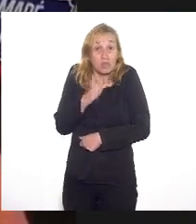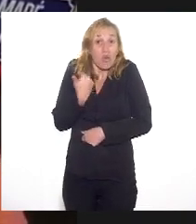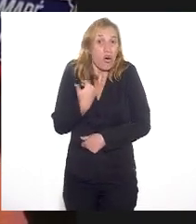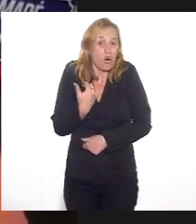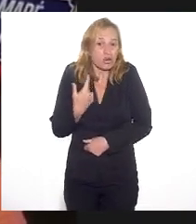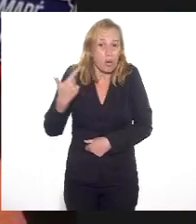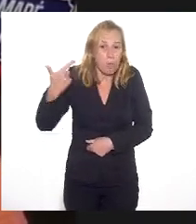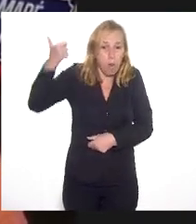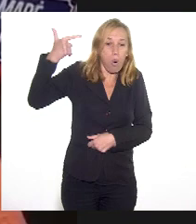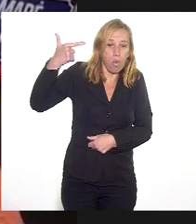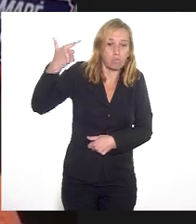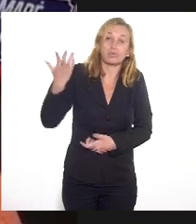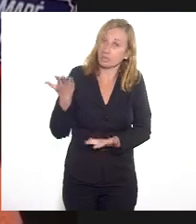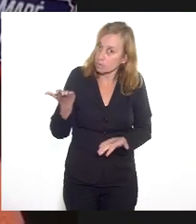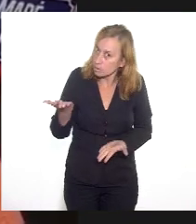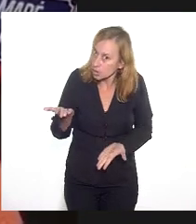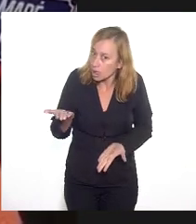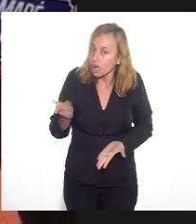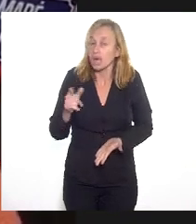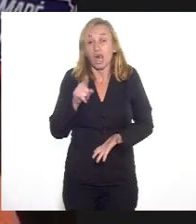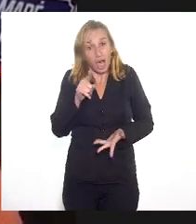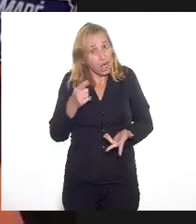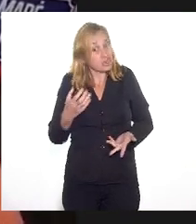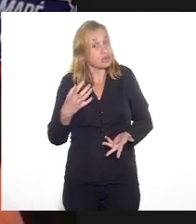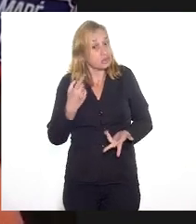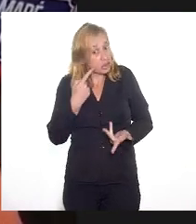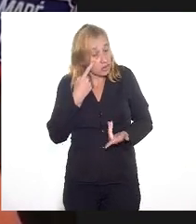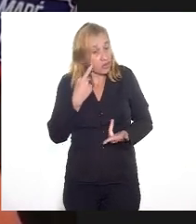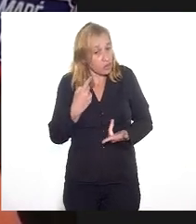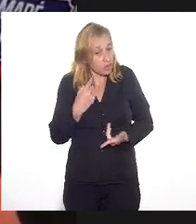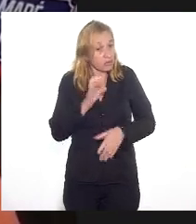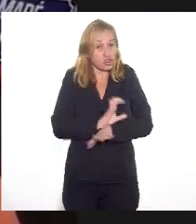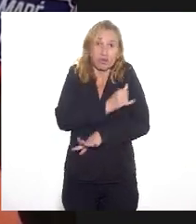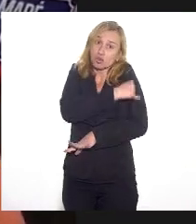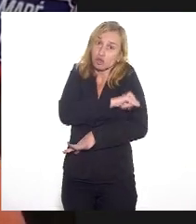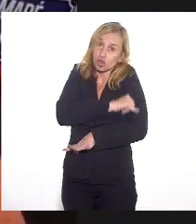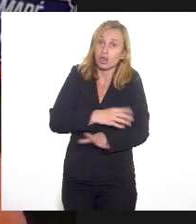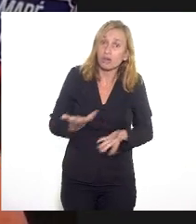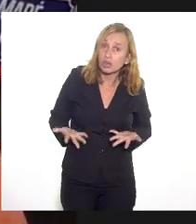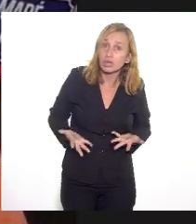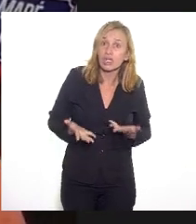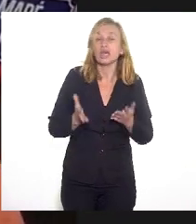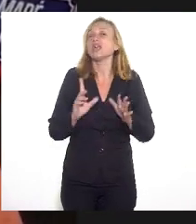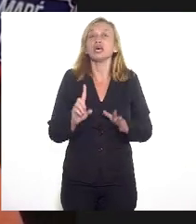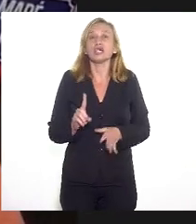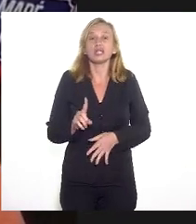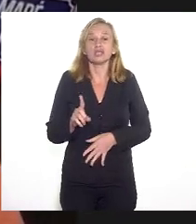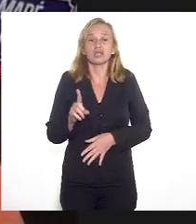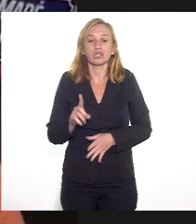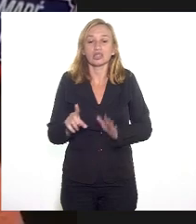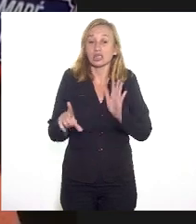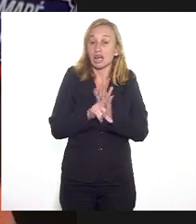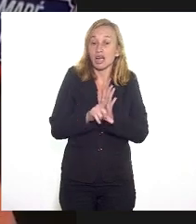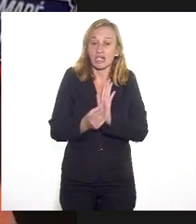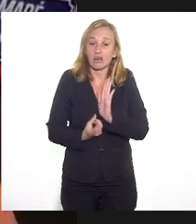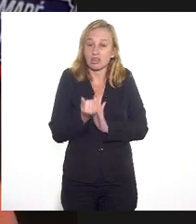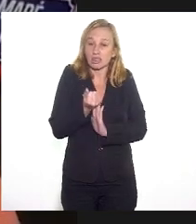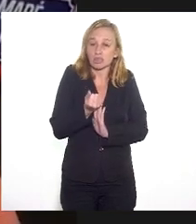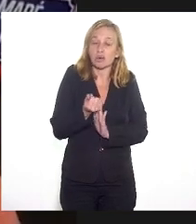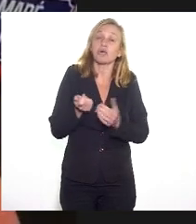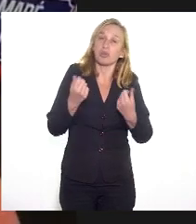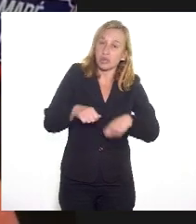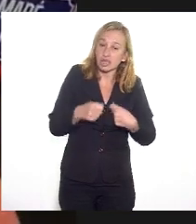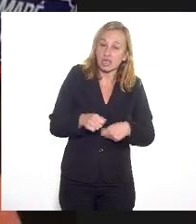um tiro de fuzil. É essa situação que nós temos hoje no estado do Rio de Janeiro e que a lei de diretrizes orçamentárias